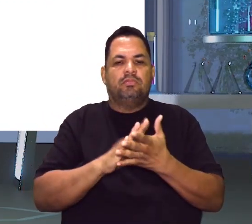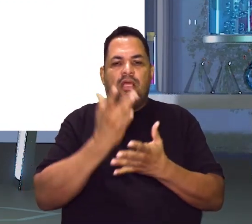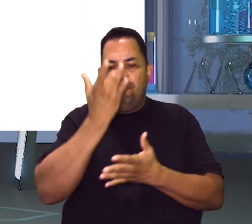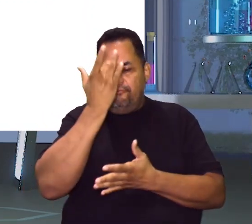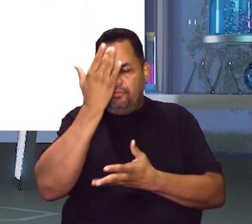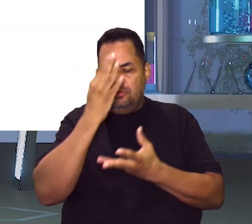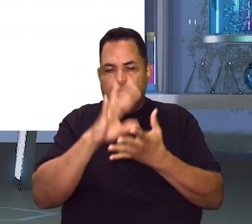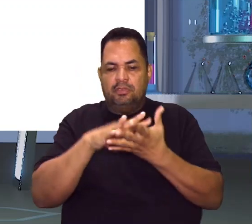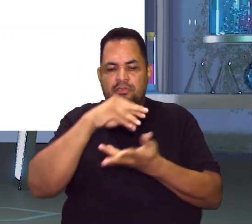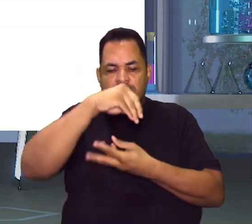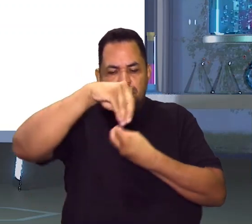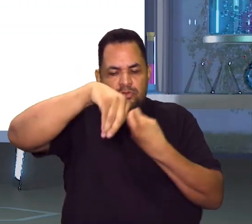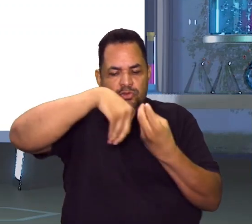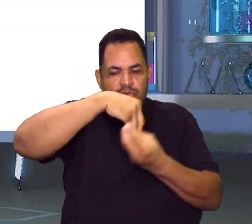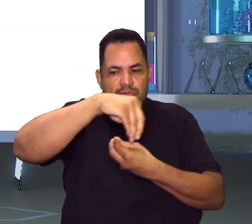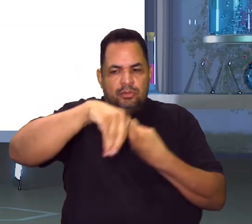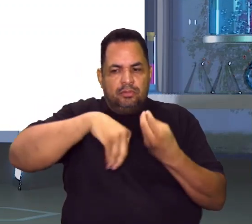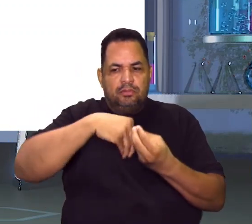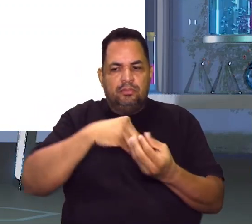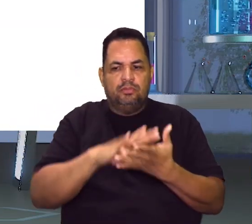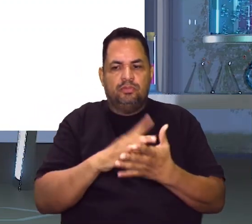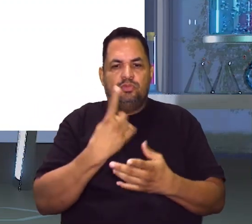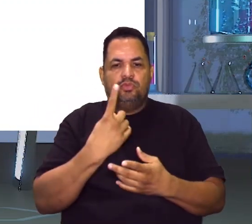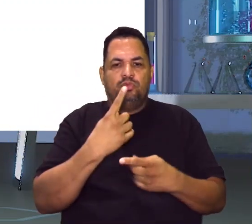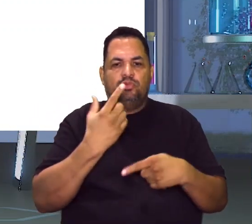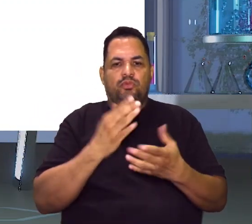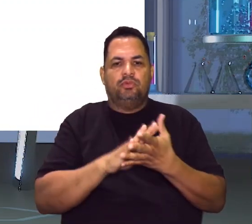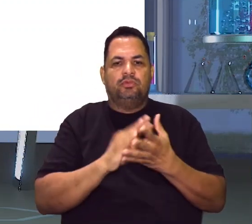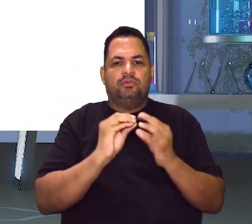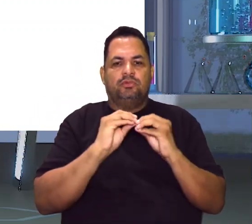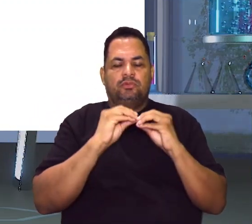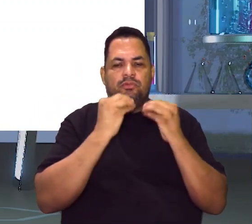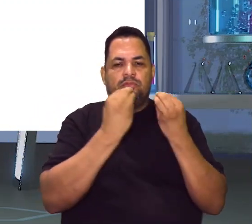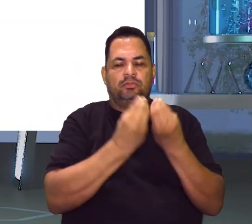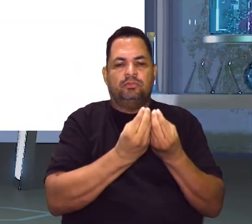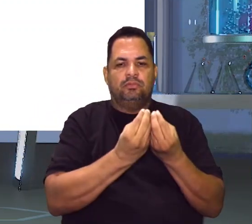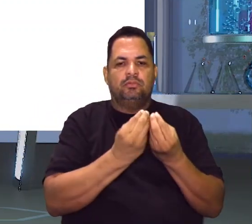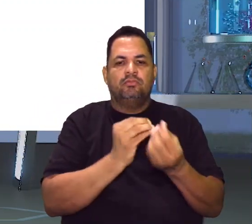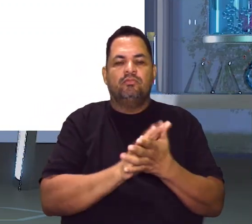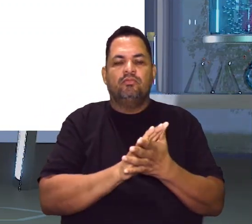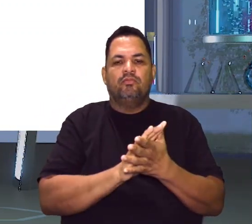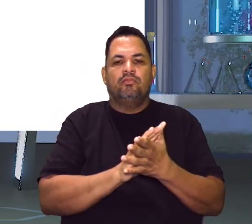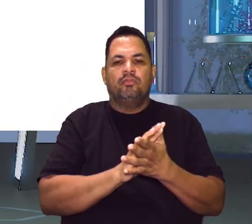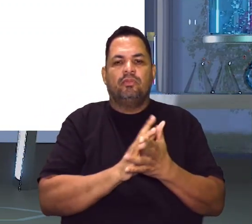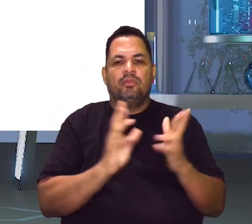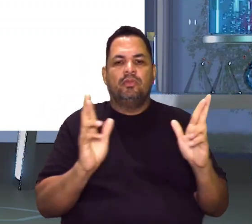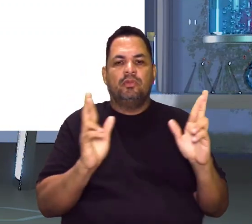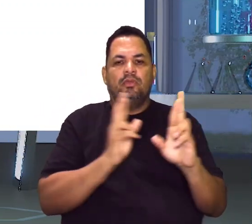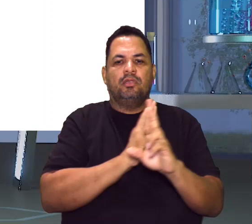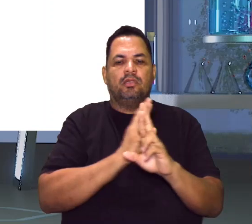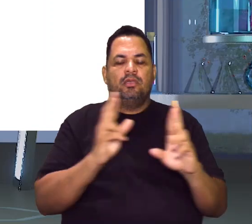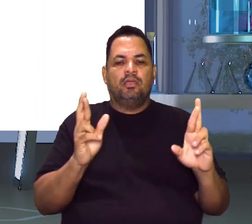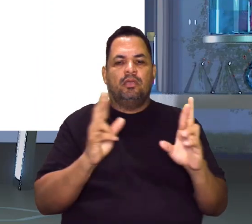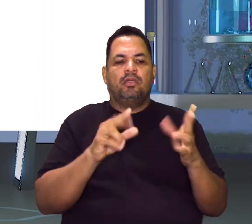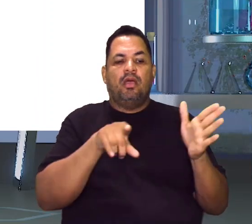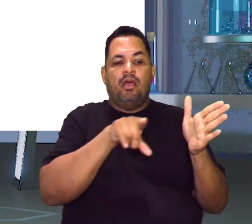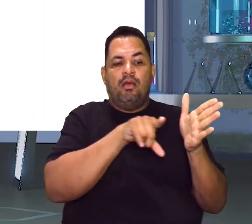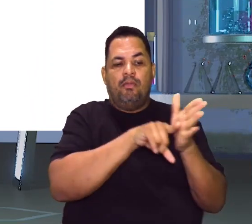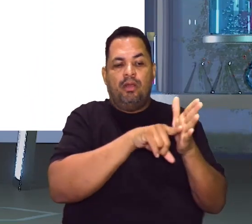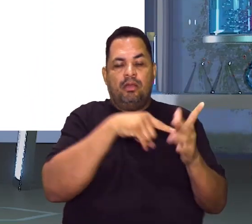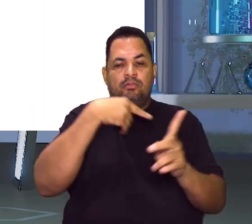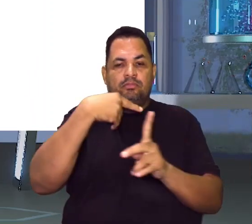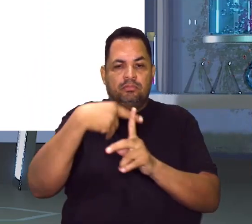de solubilidade. Agora, vamos relacionar a polaridade das moléculas com